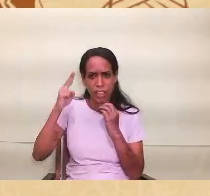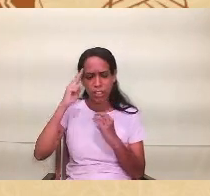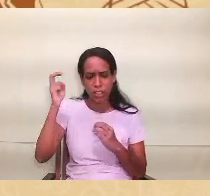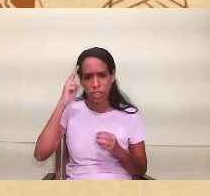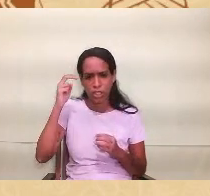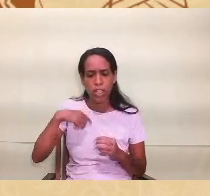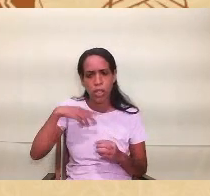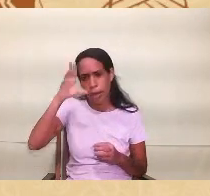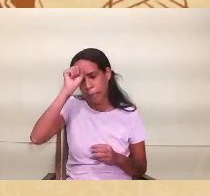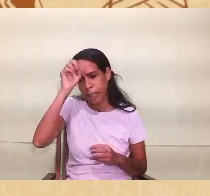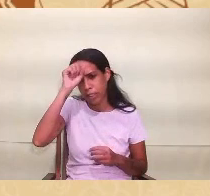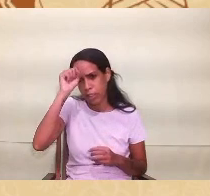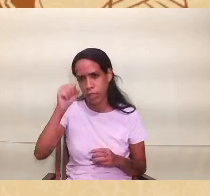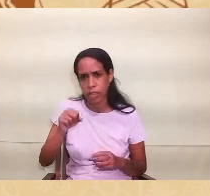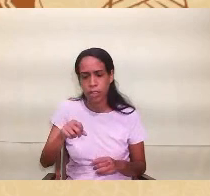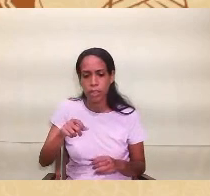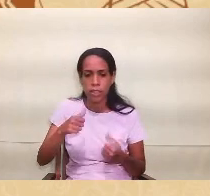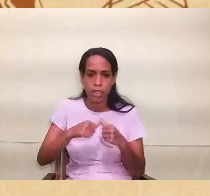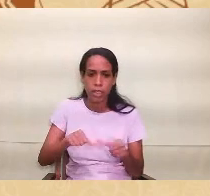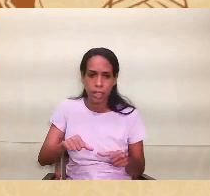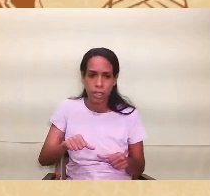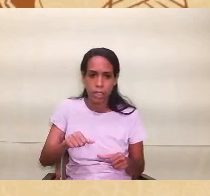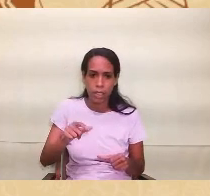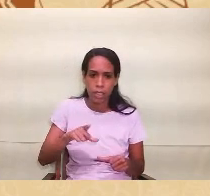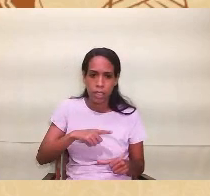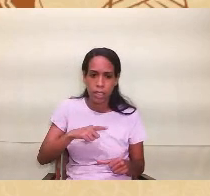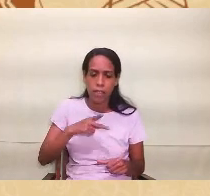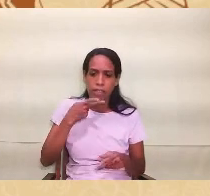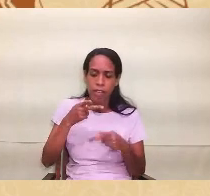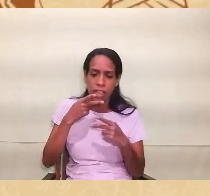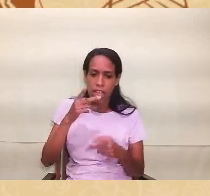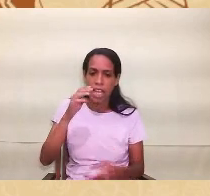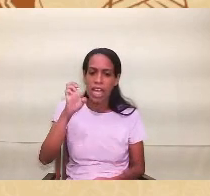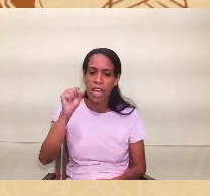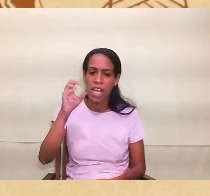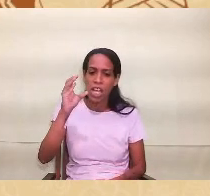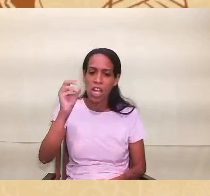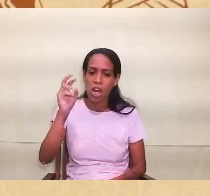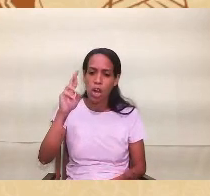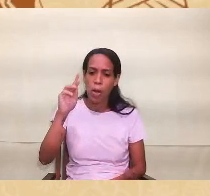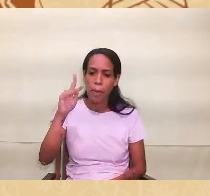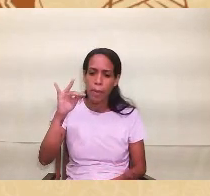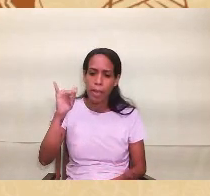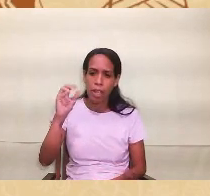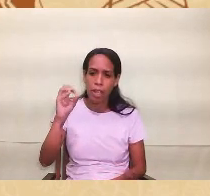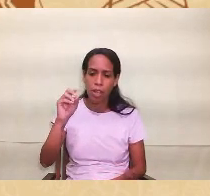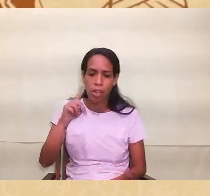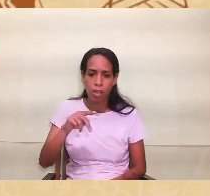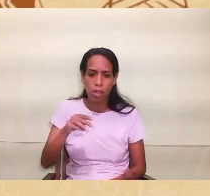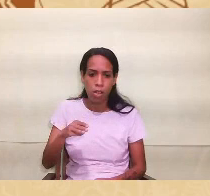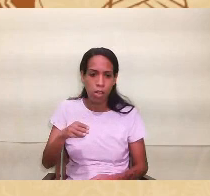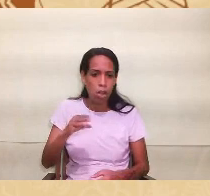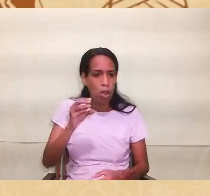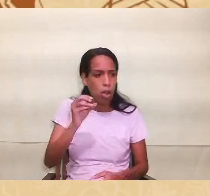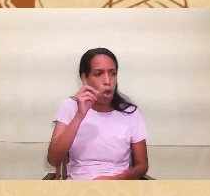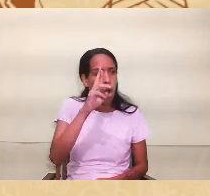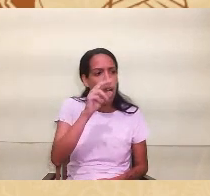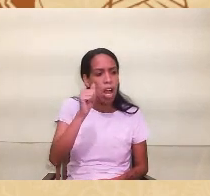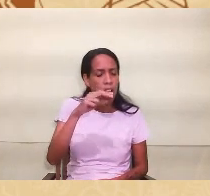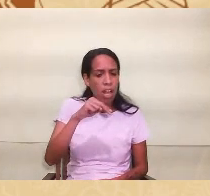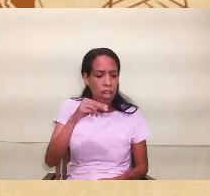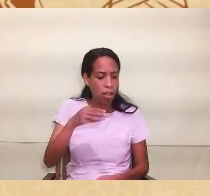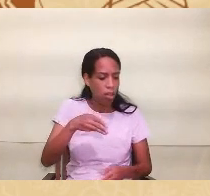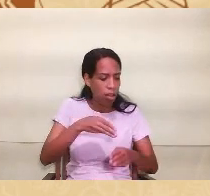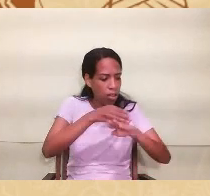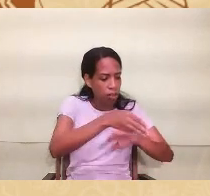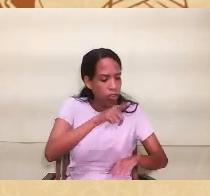aprendi. Tava lá a rã e o escorpião na beira do lago. Aí o escorpião falou para a rã: ô, rã, me atravessa aí nas